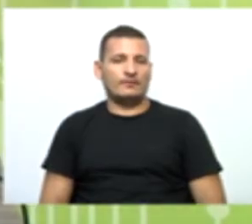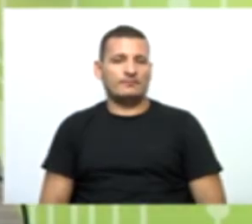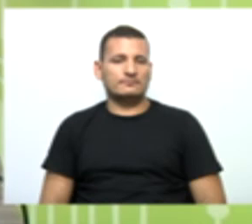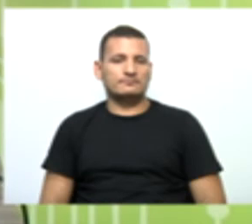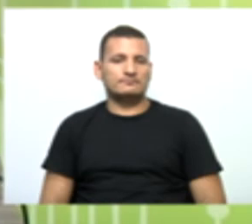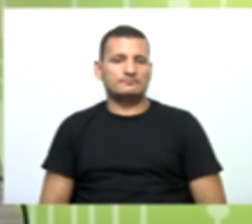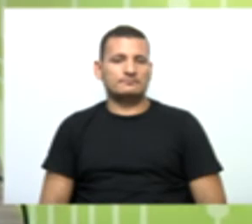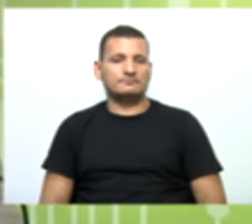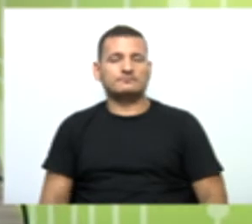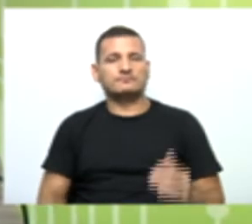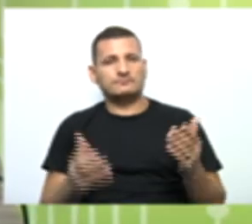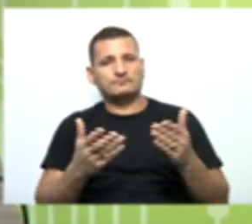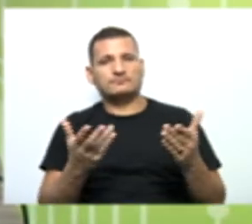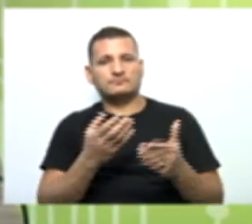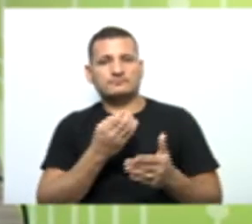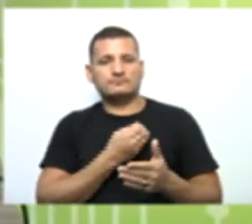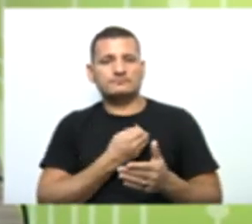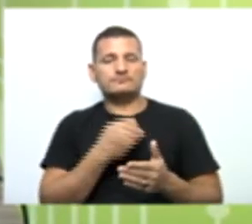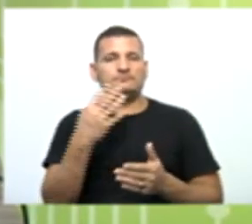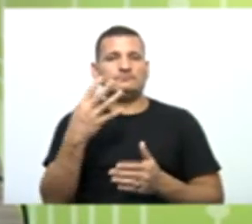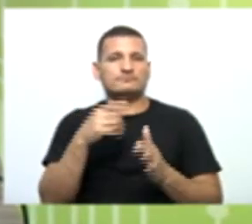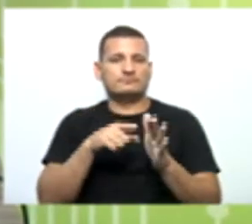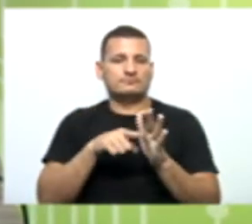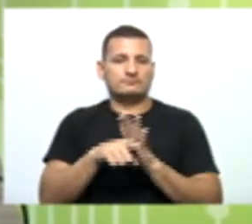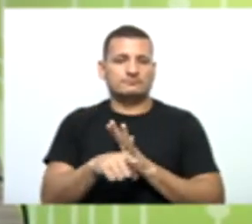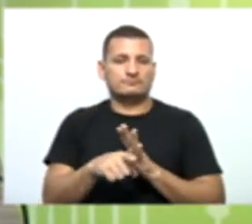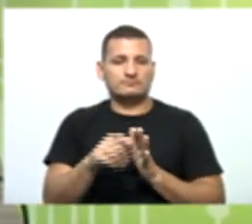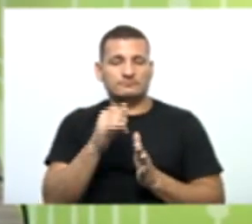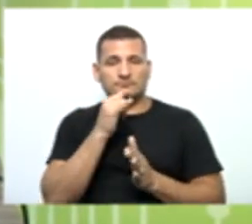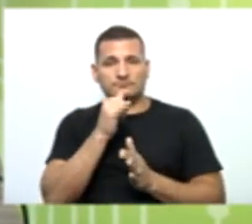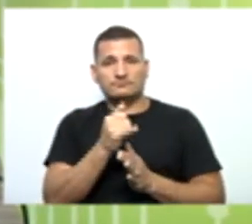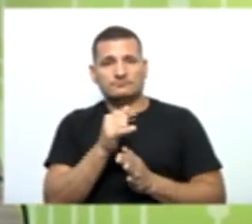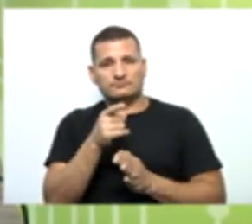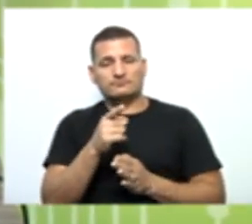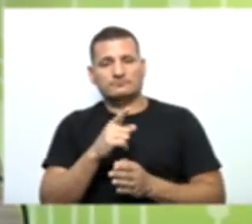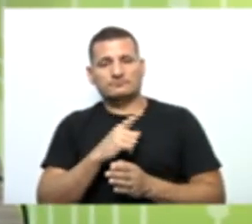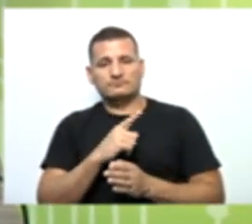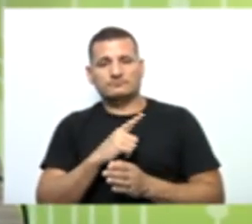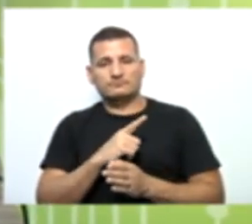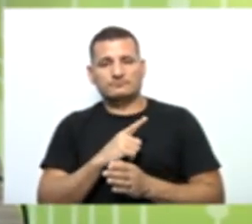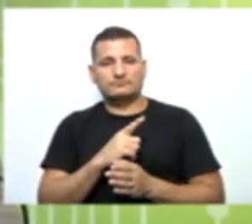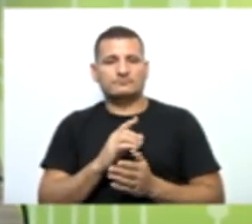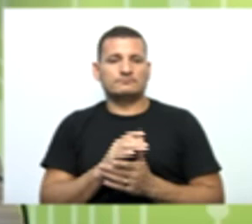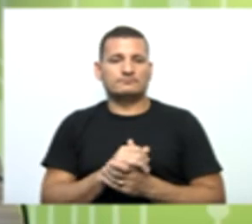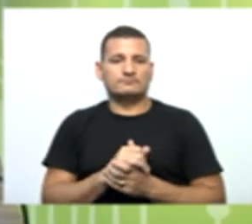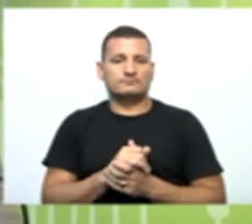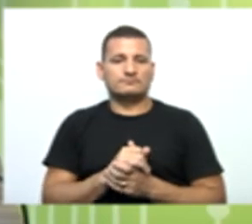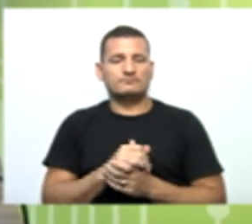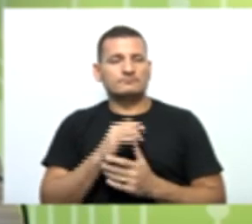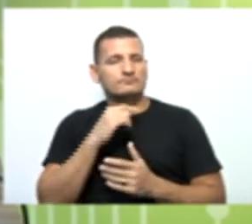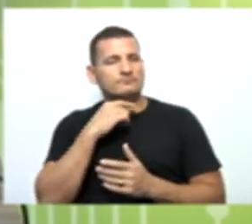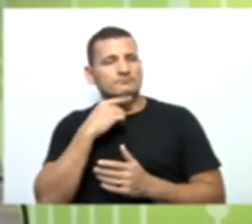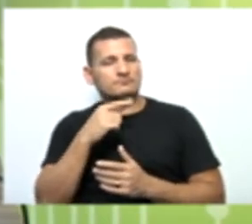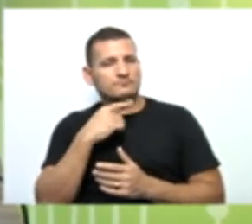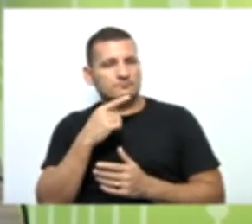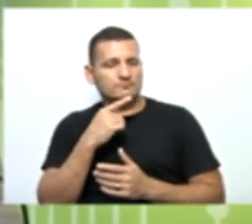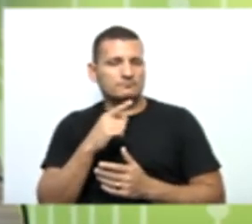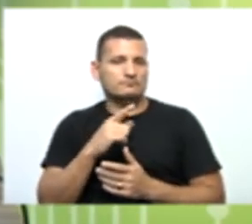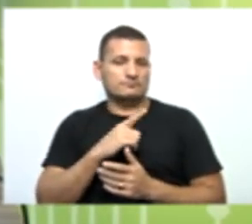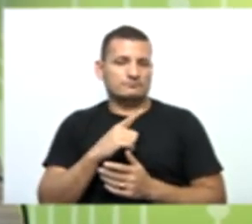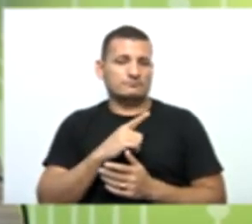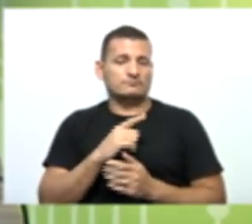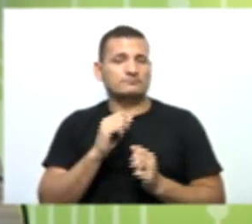agora nós vamos passar para a questão número 4, viu? Se você ainda está surgindo aí, tá com alguma dúvida na